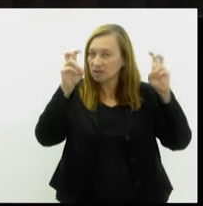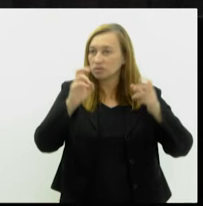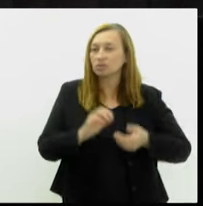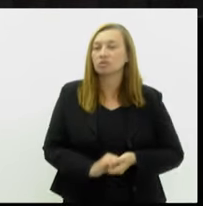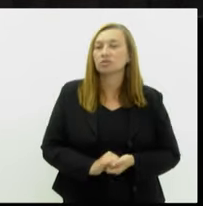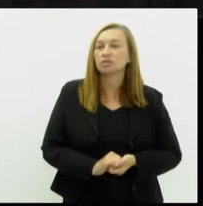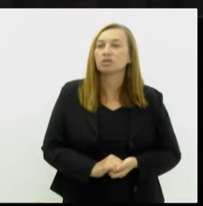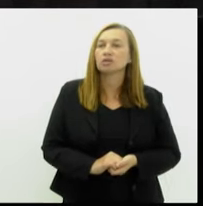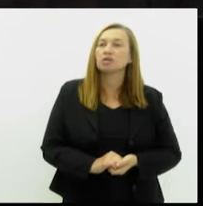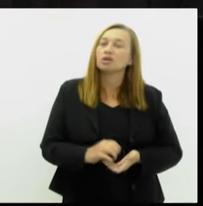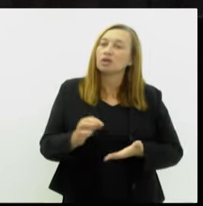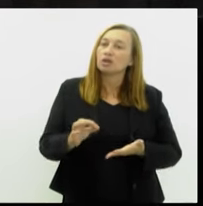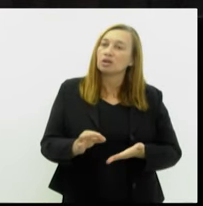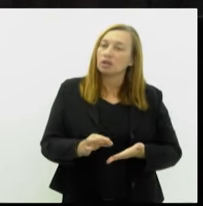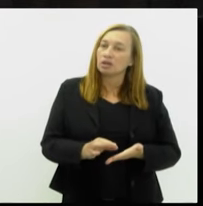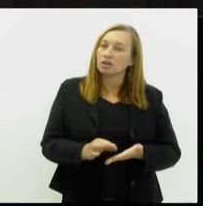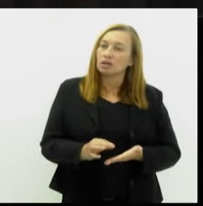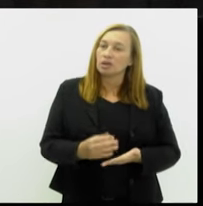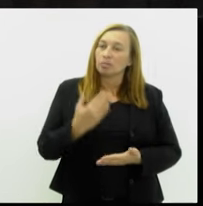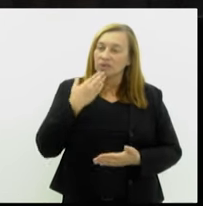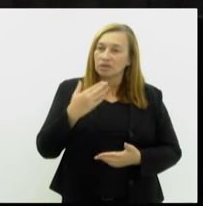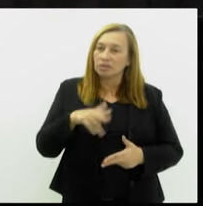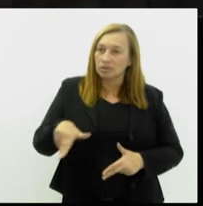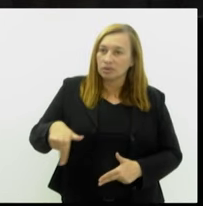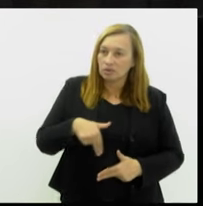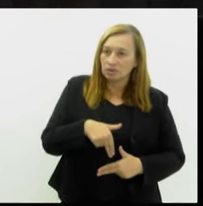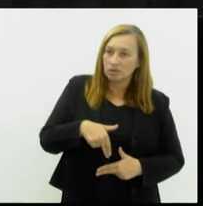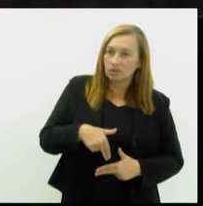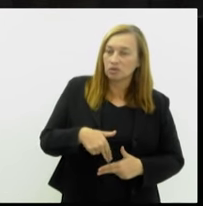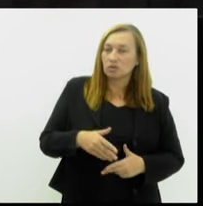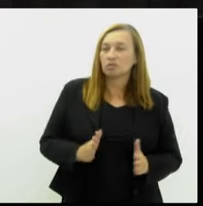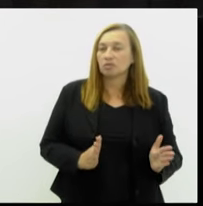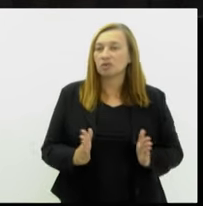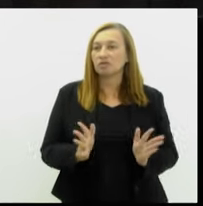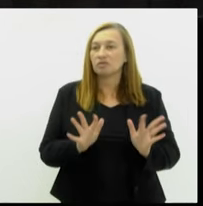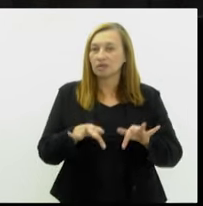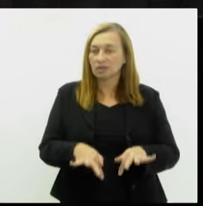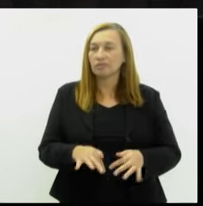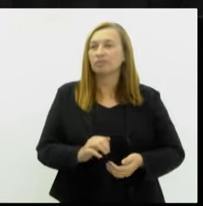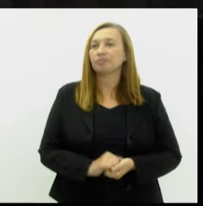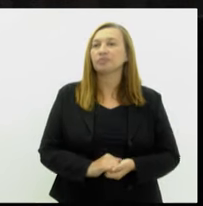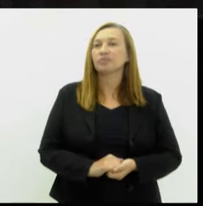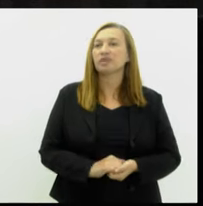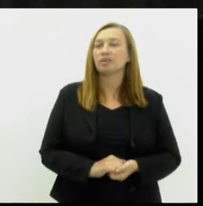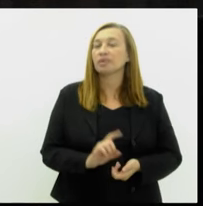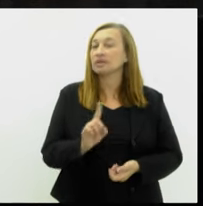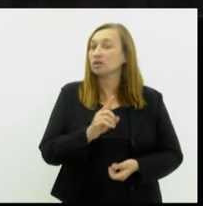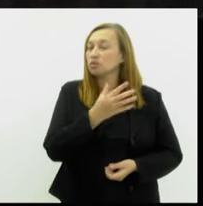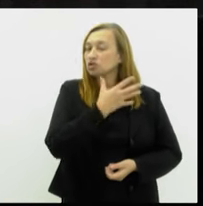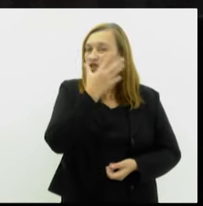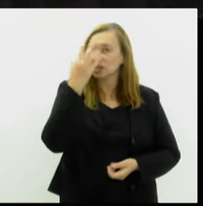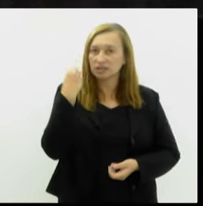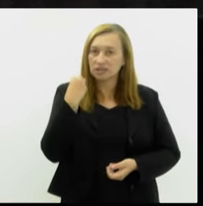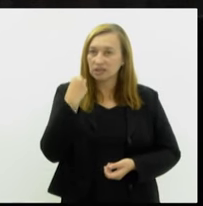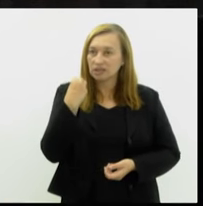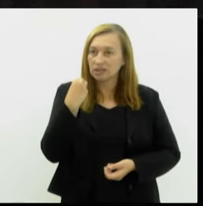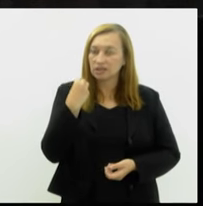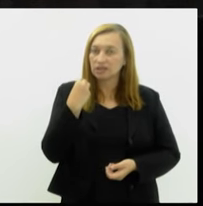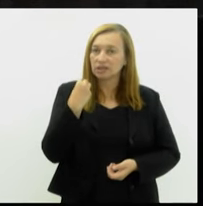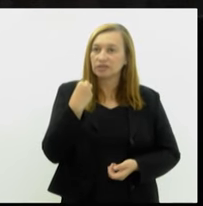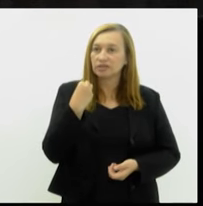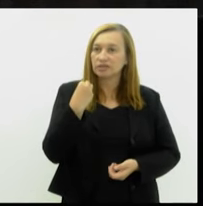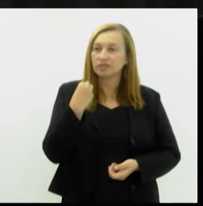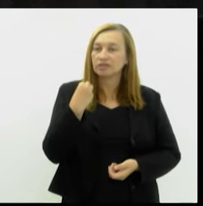E me inscrevi no expediente final para que não passasse despercebido, né,